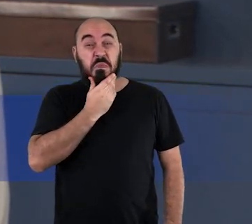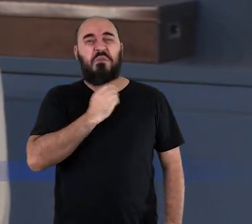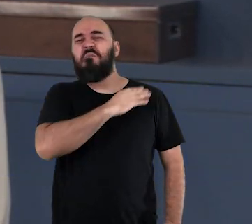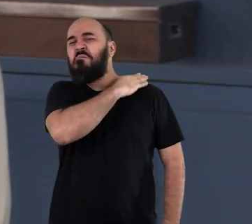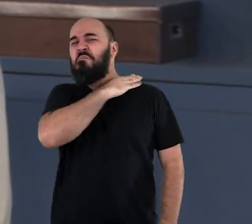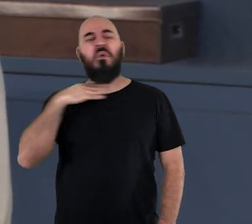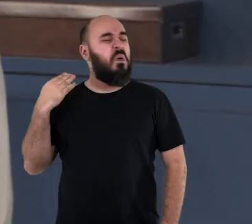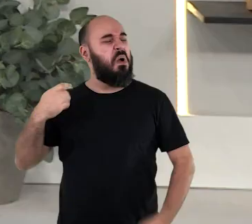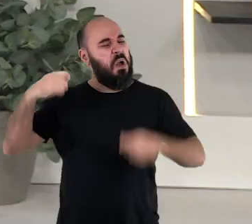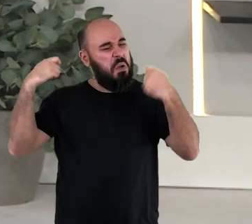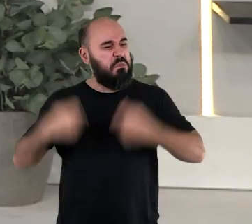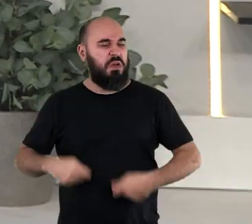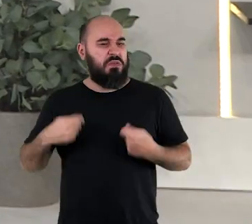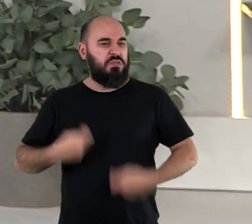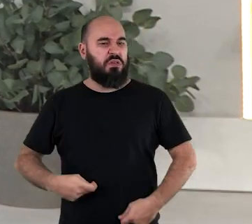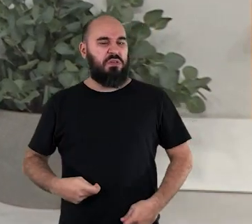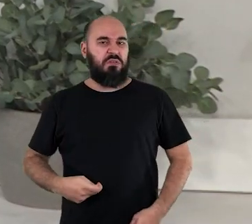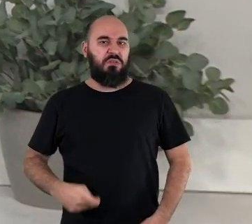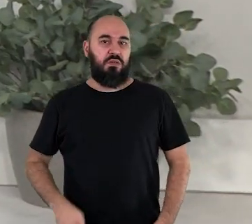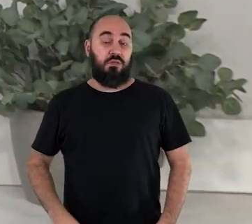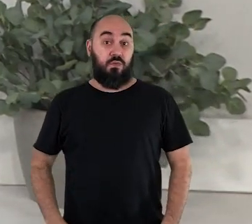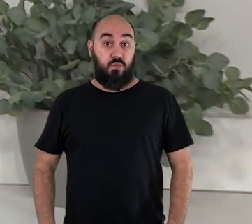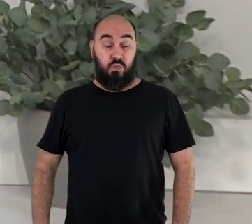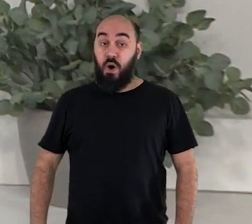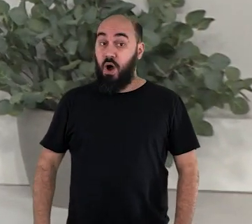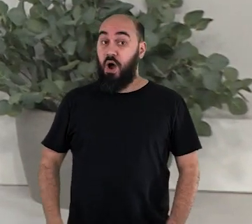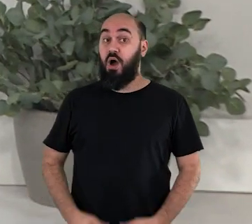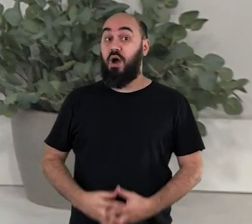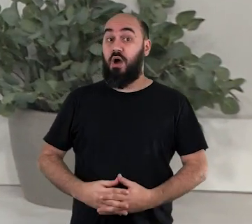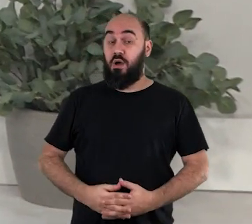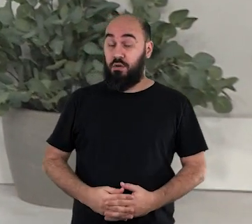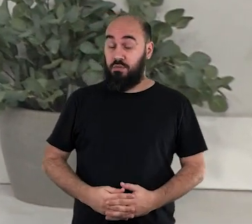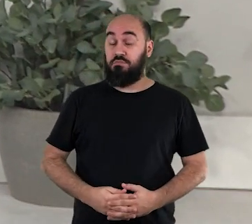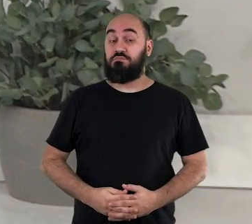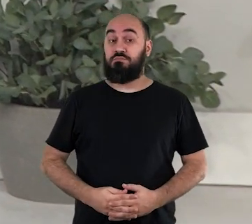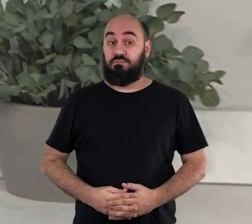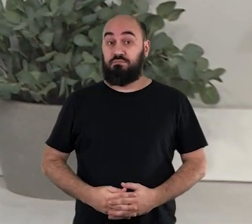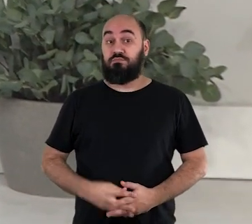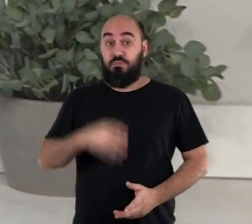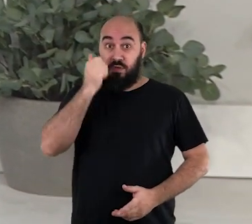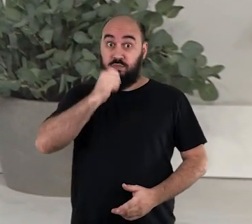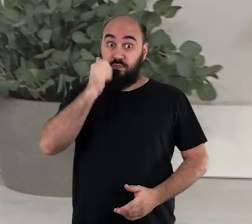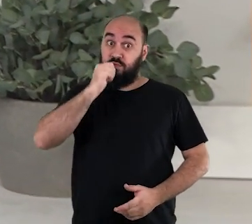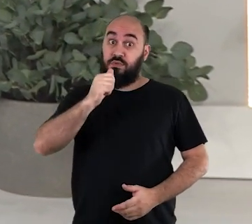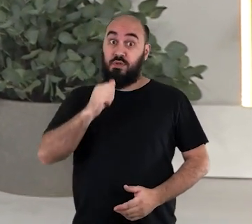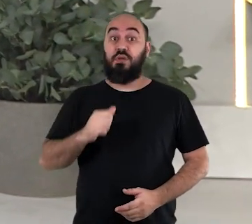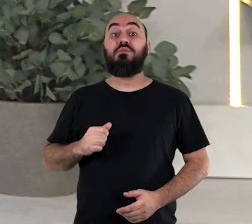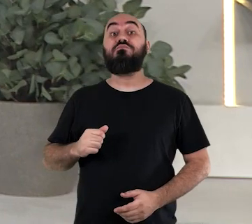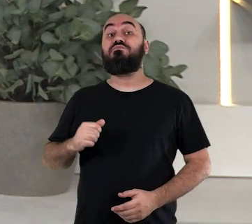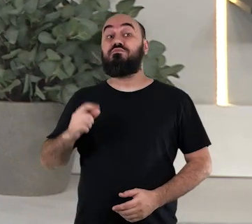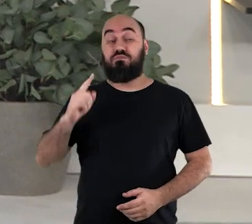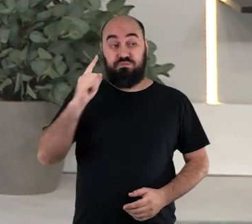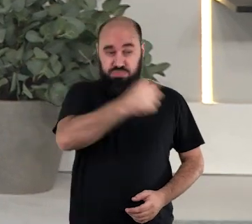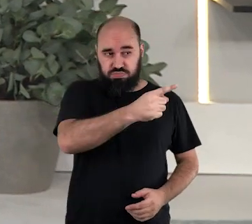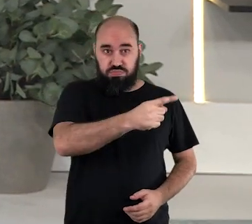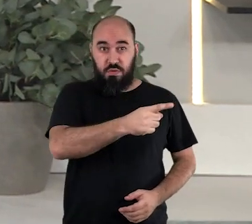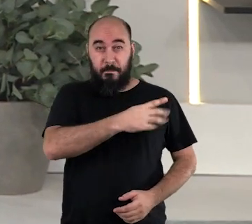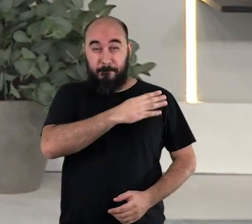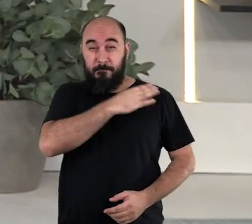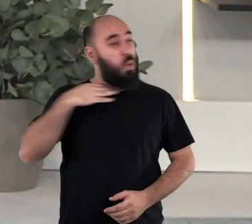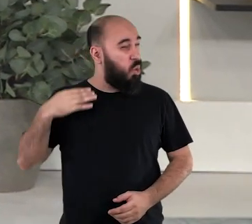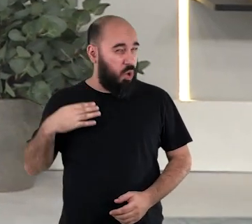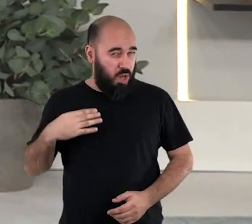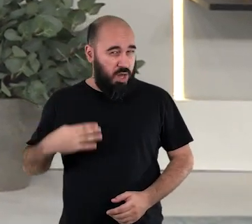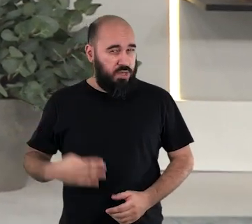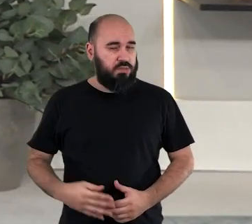morto. Uma ameaça direta. E qual foi a reação de Elias? Vamos à Bíblia.